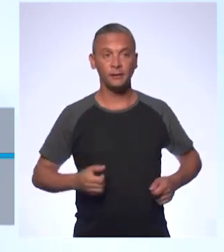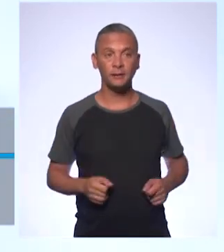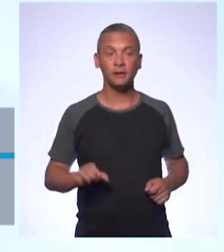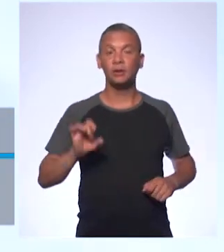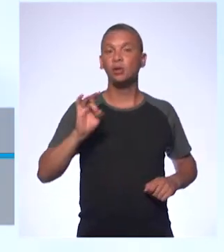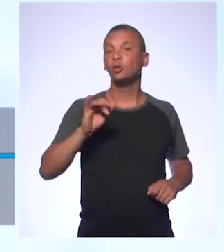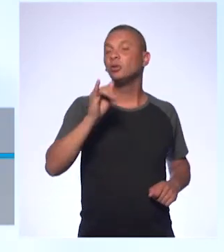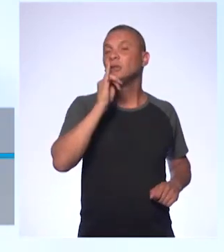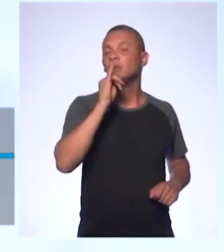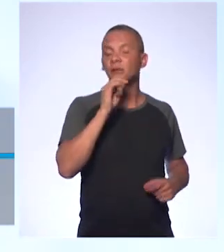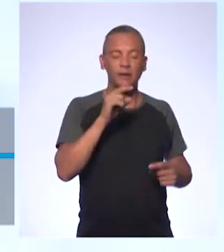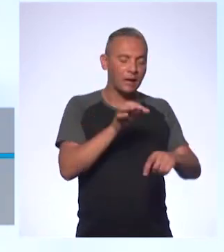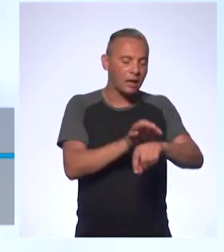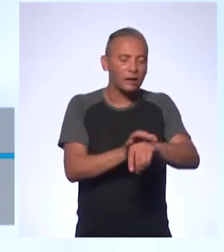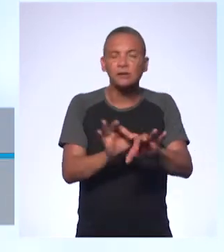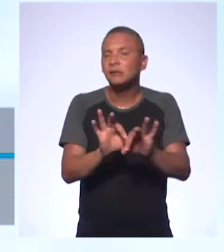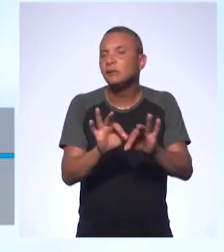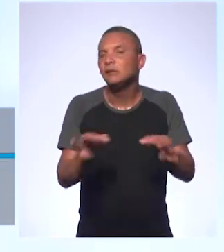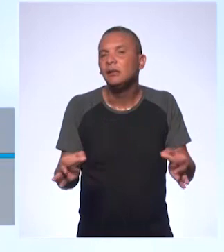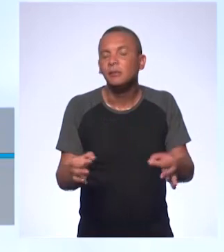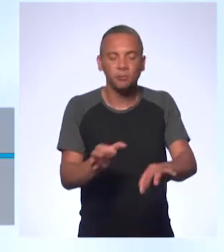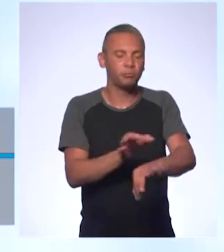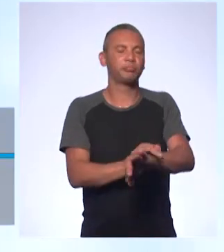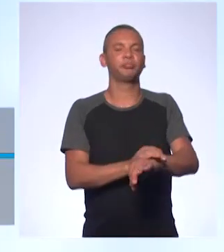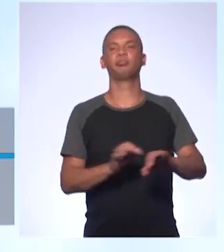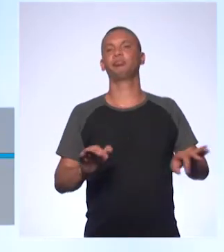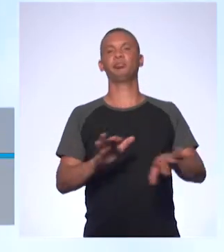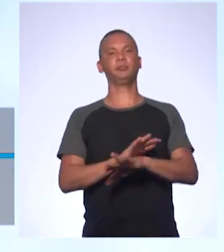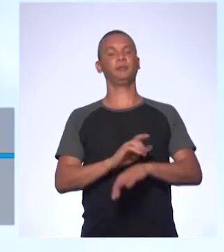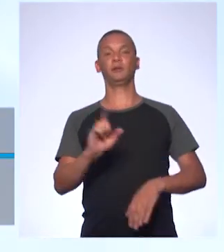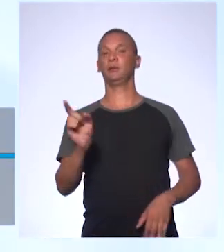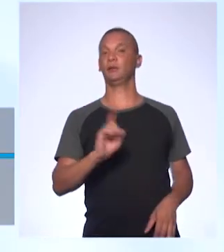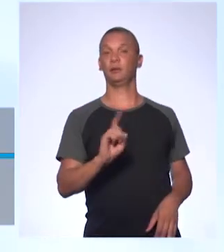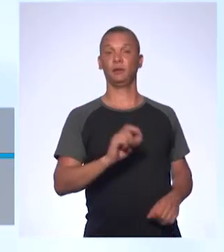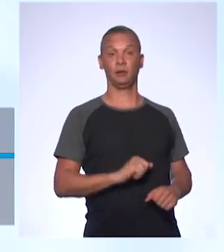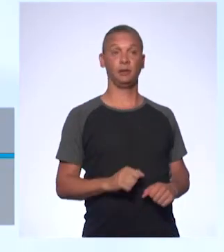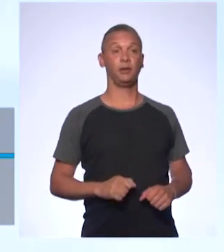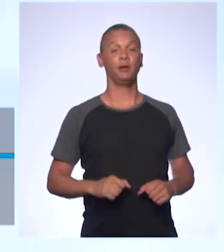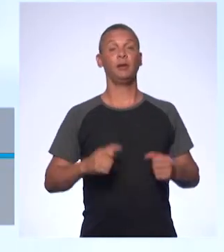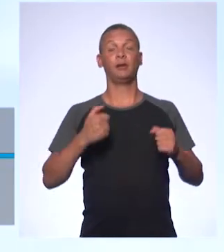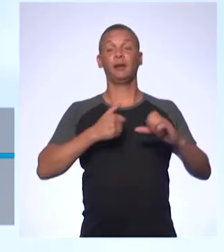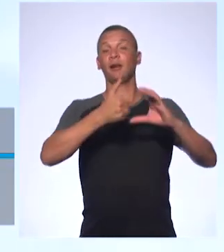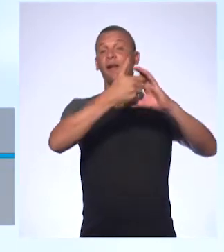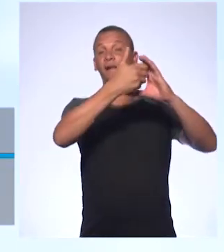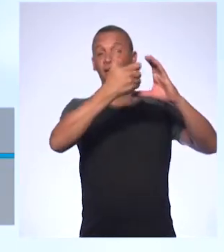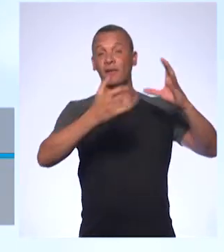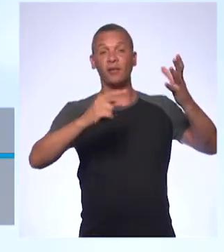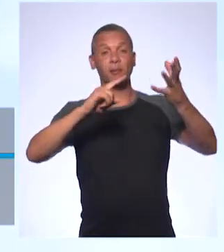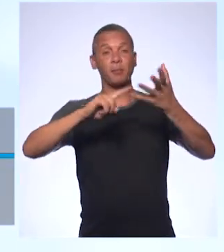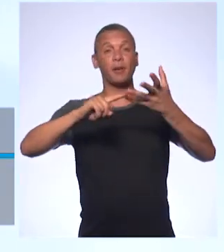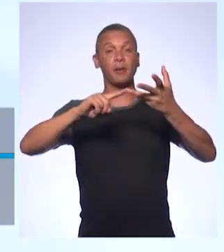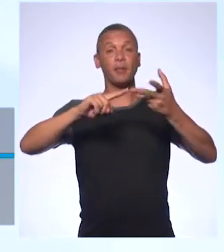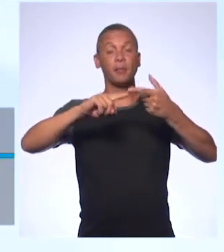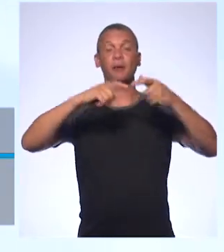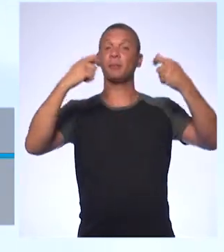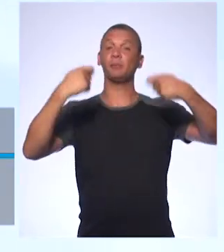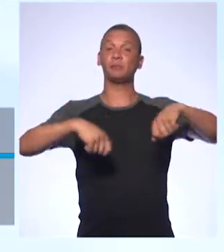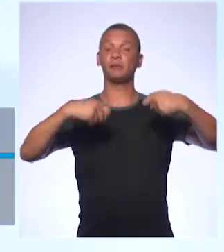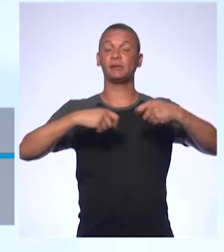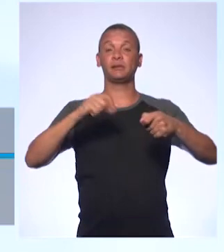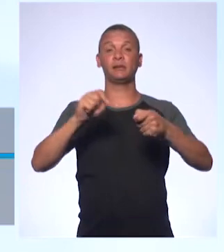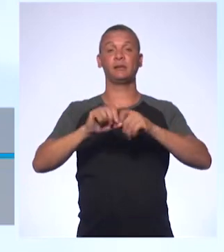apenas aquele objeto simples que ele chegou e colocou ali, pronto, são as horas. Não, existe uma série de práticas,